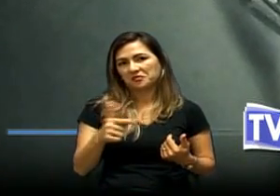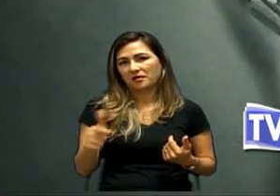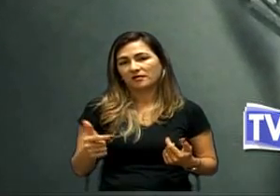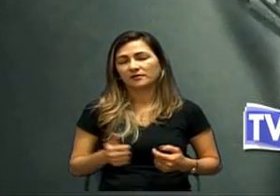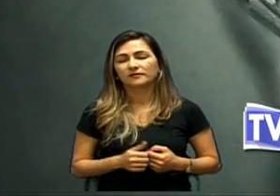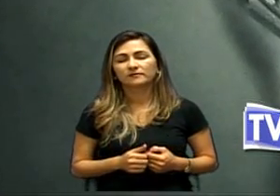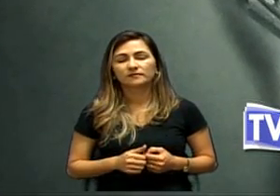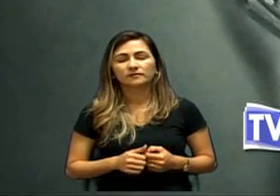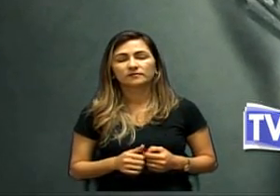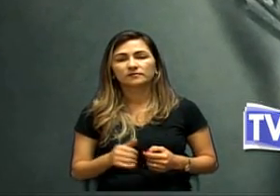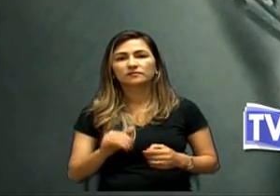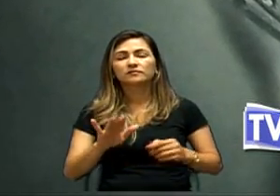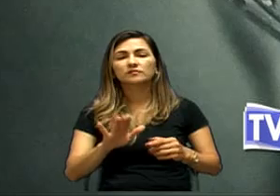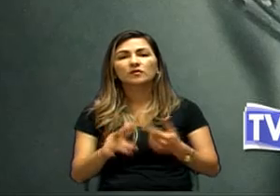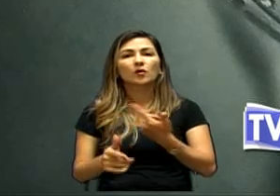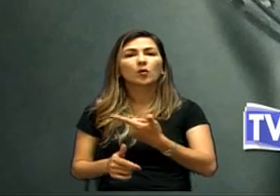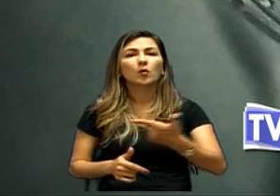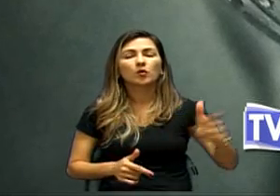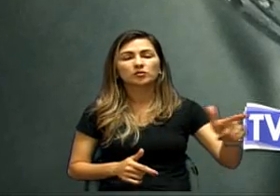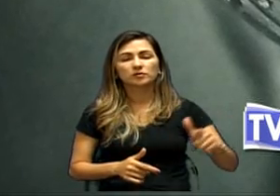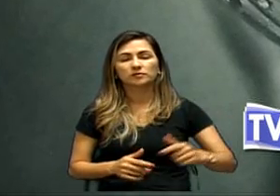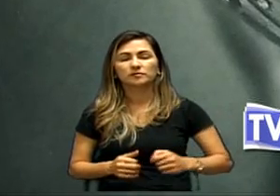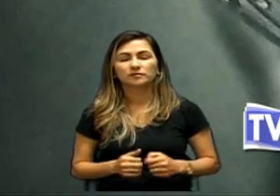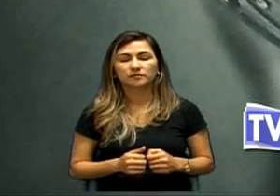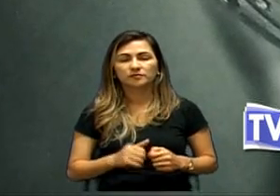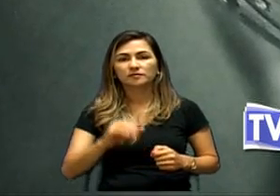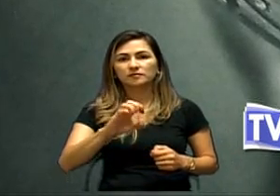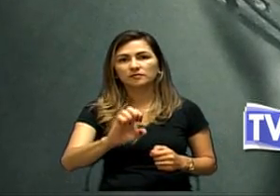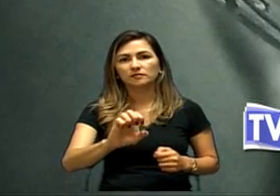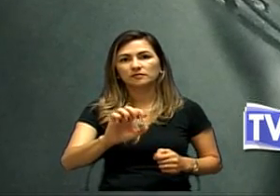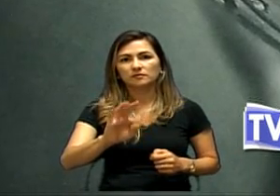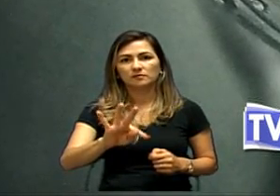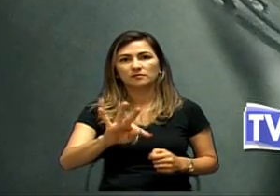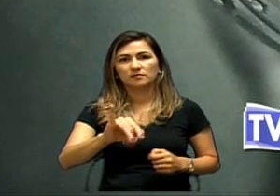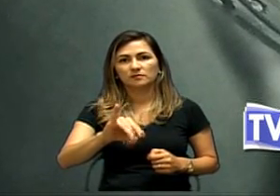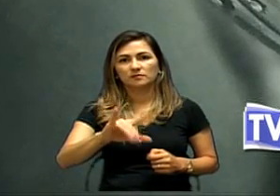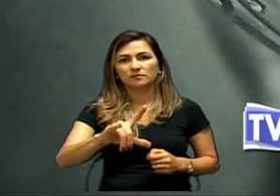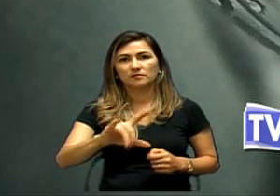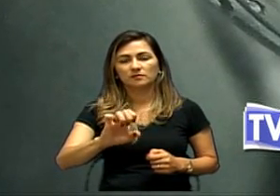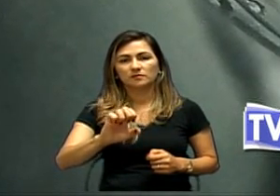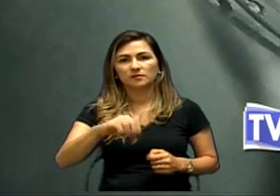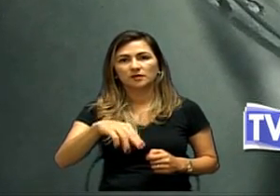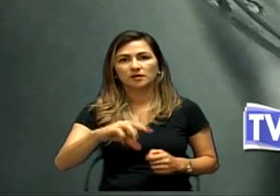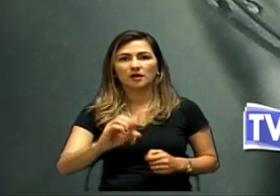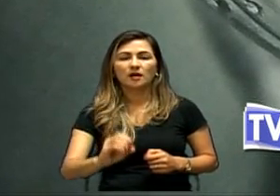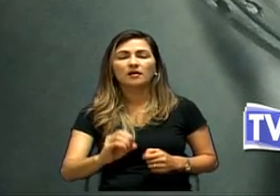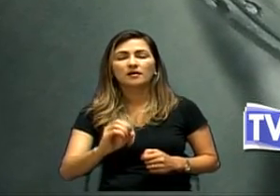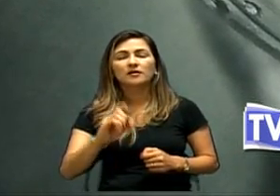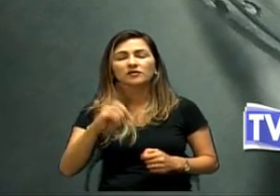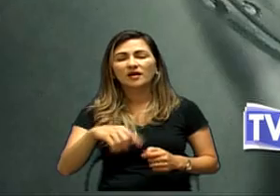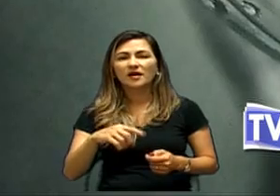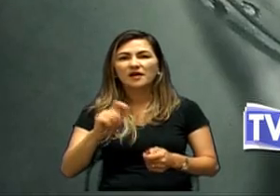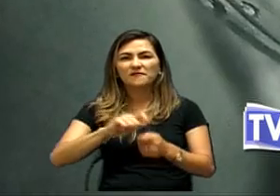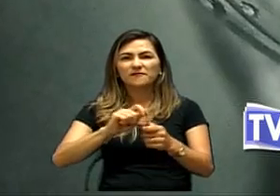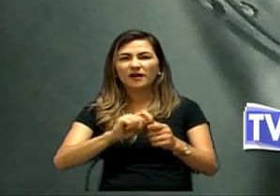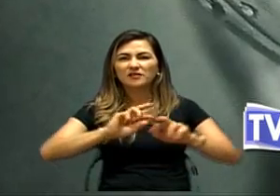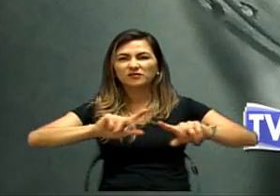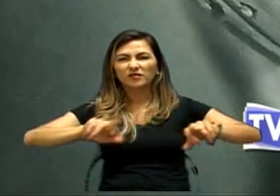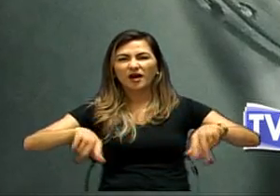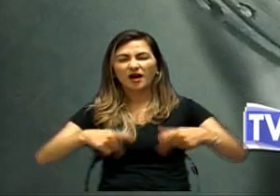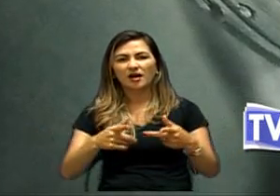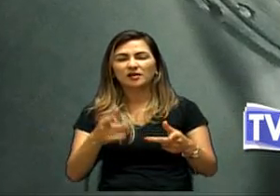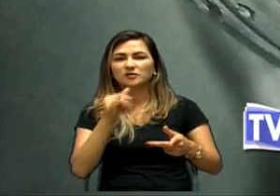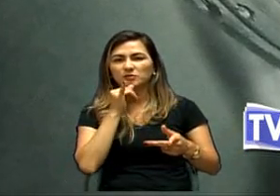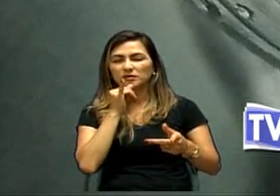PET, politetraftalato de etileno. Ele compõe frascos e garrafas para uso alimentício ou hospitalar, cosméticos, bandejas